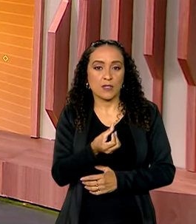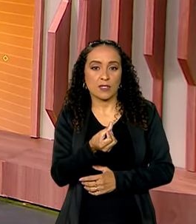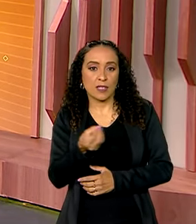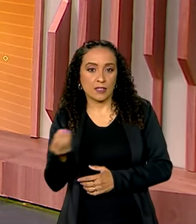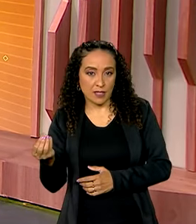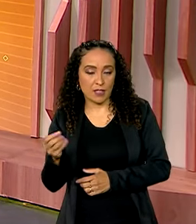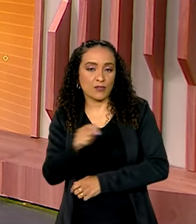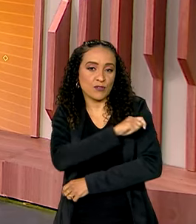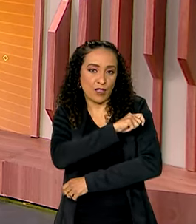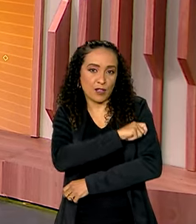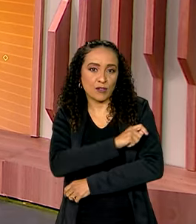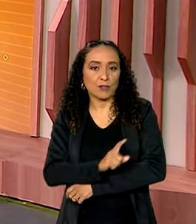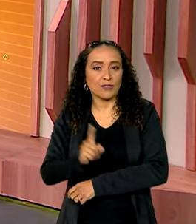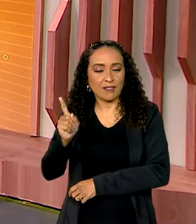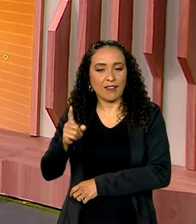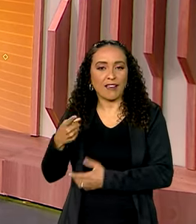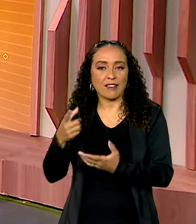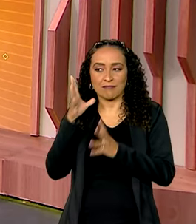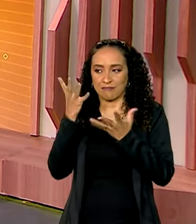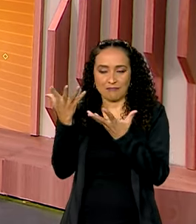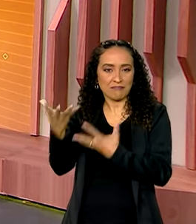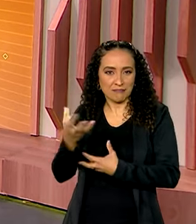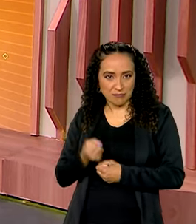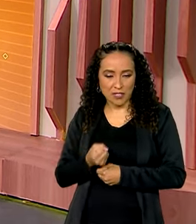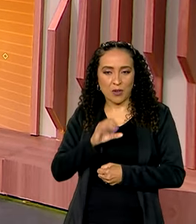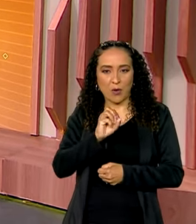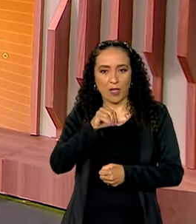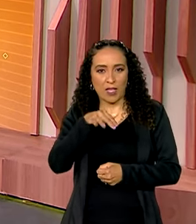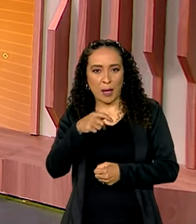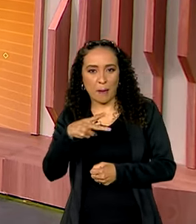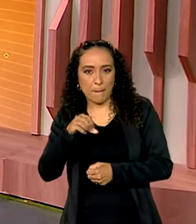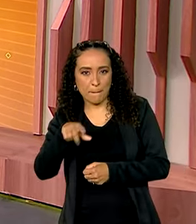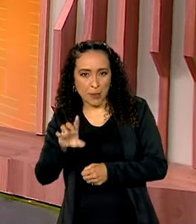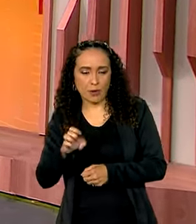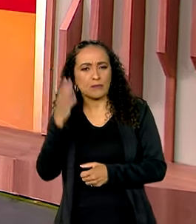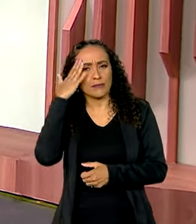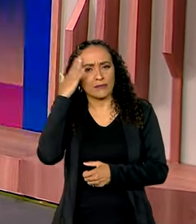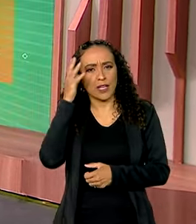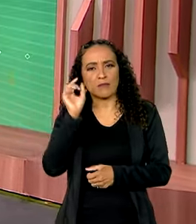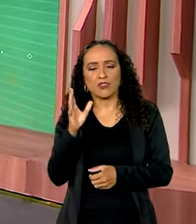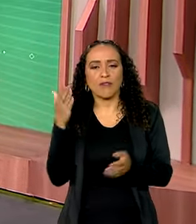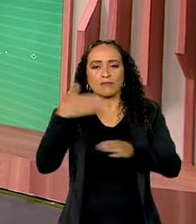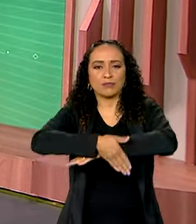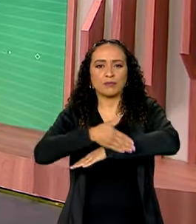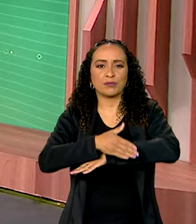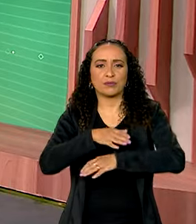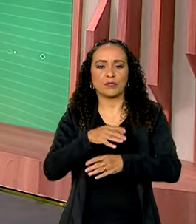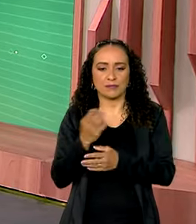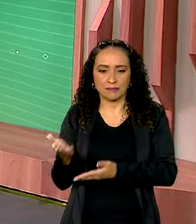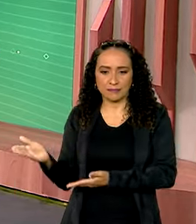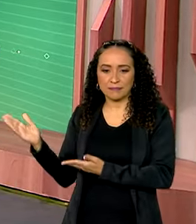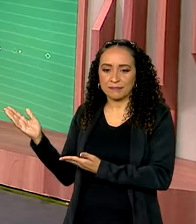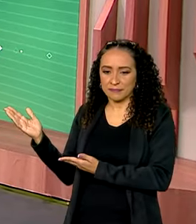4.600 estudantes beneficiados em Oiapoque. E você sabe que basta acessar